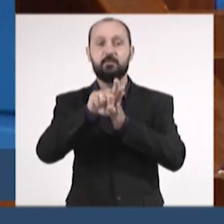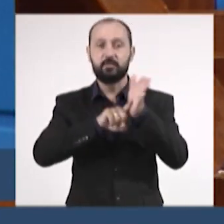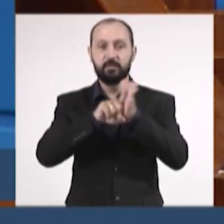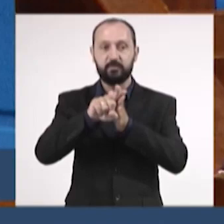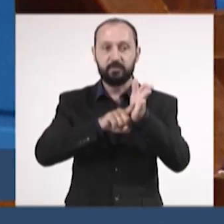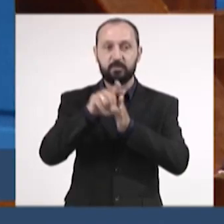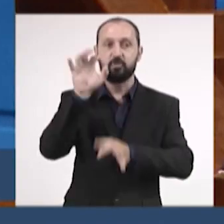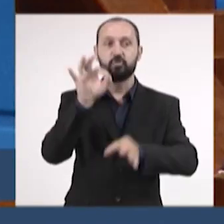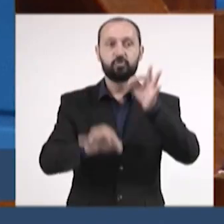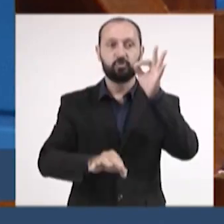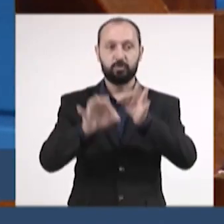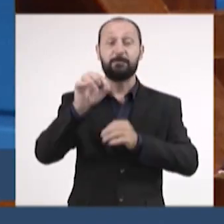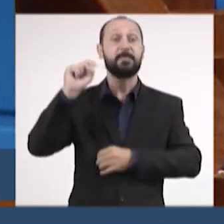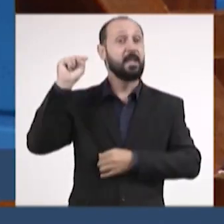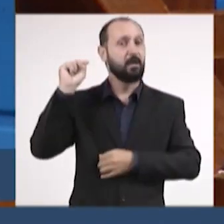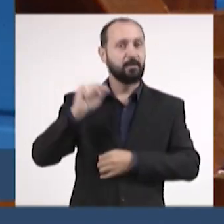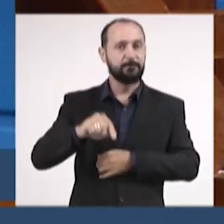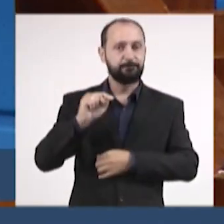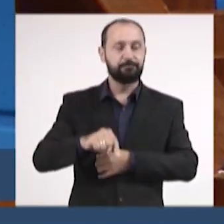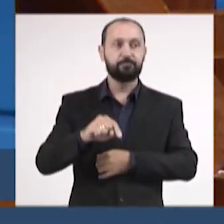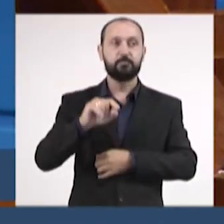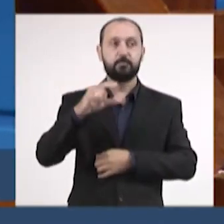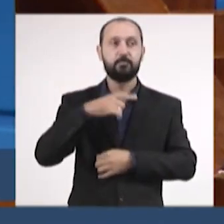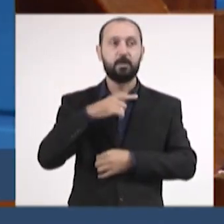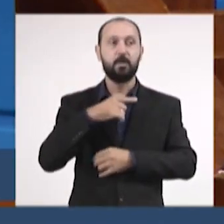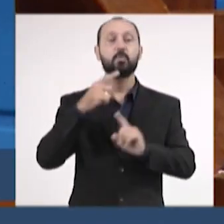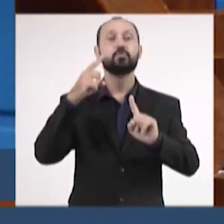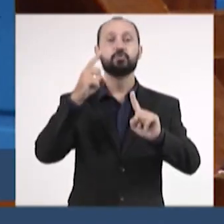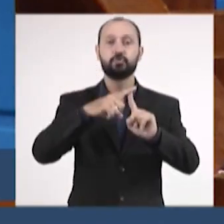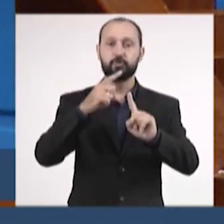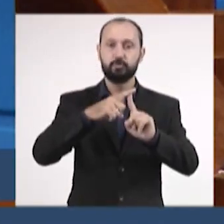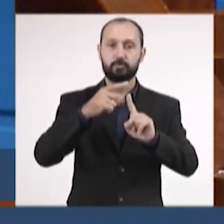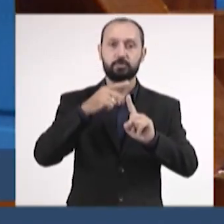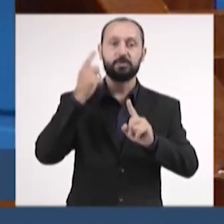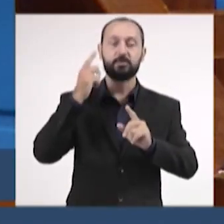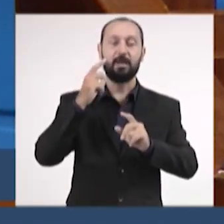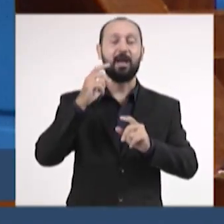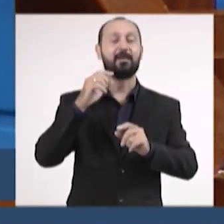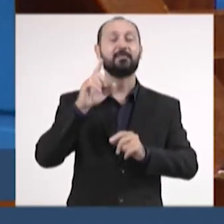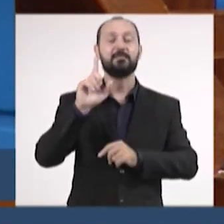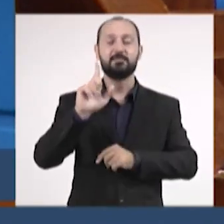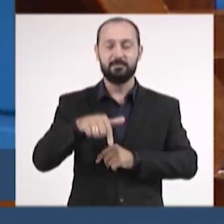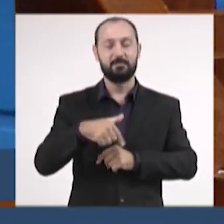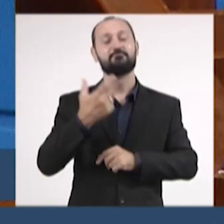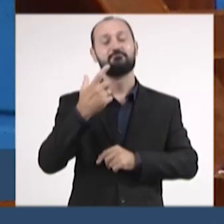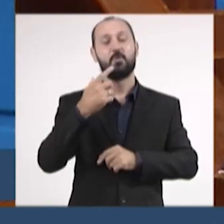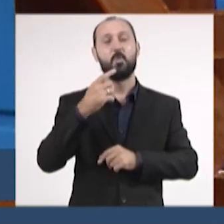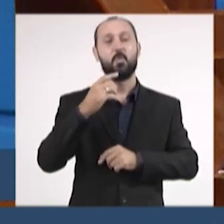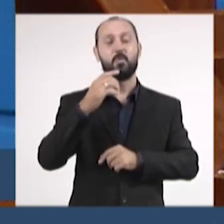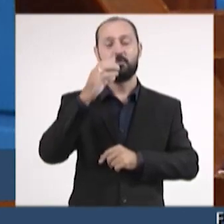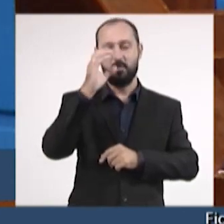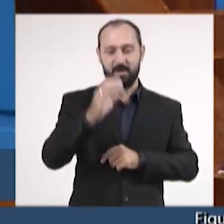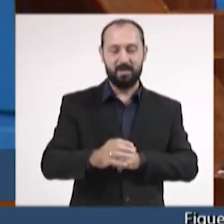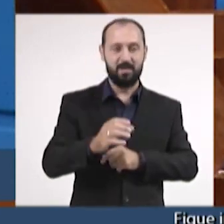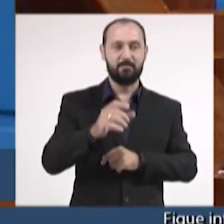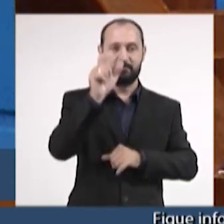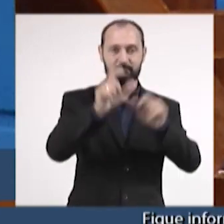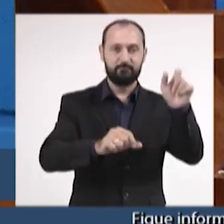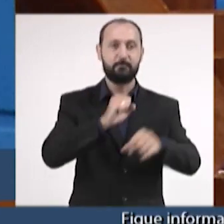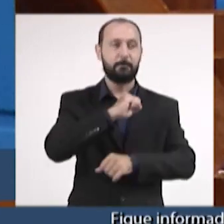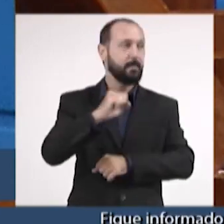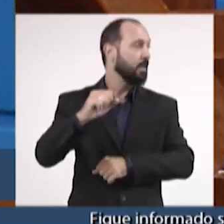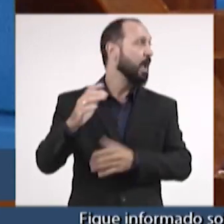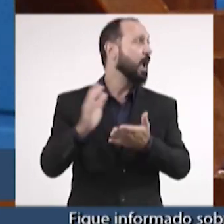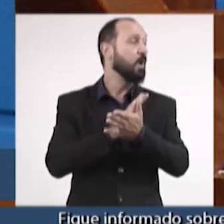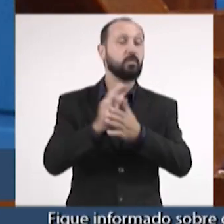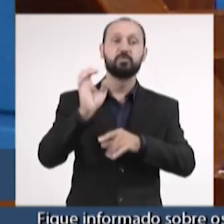de julgamento, e aqui se tipifica o crime de feminicídio. Nós temos muitos estados que não